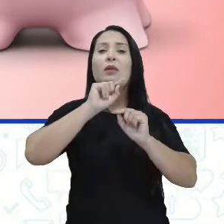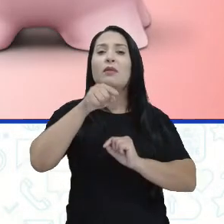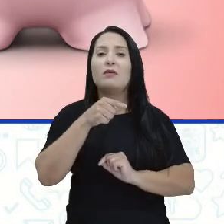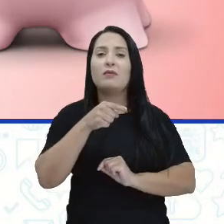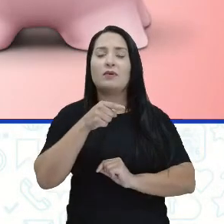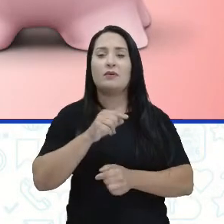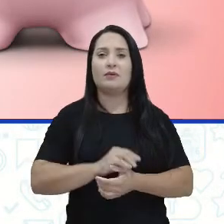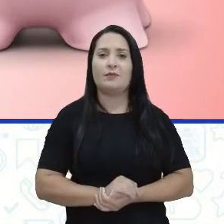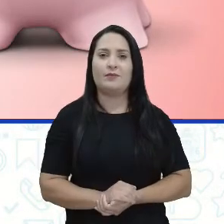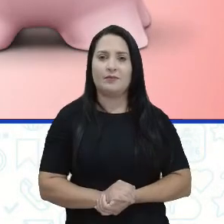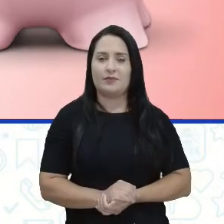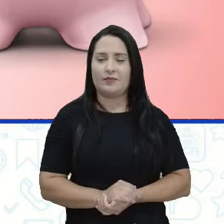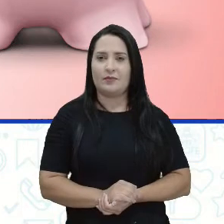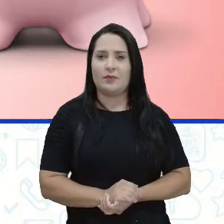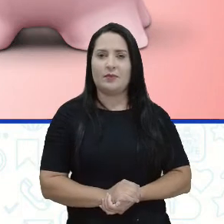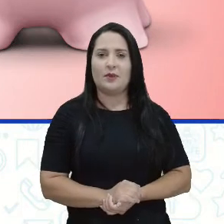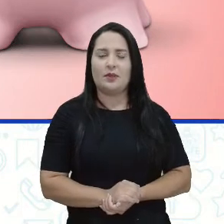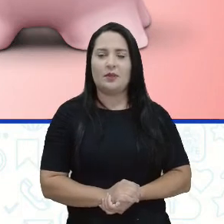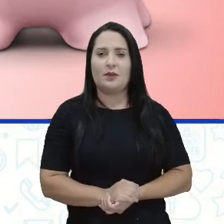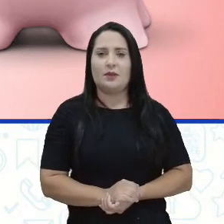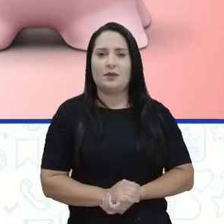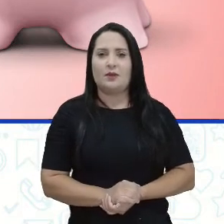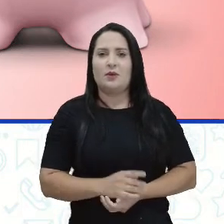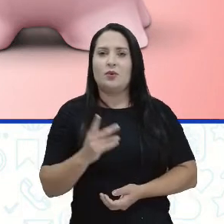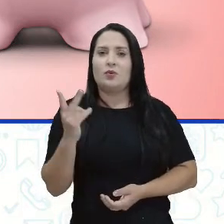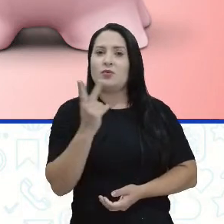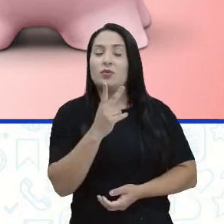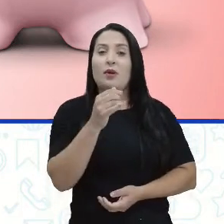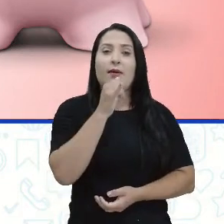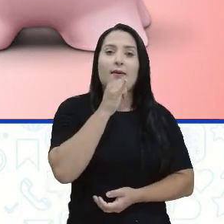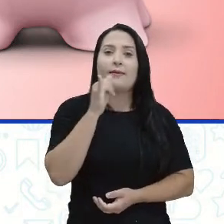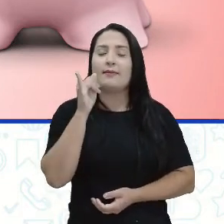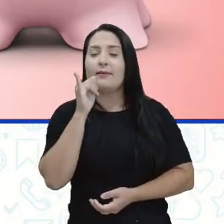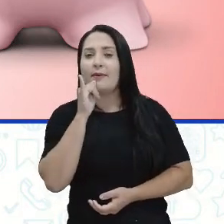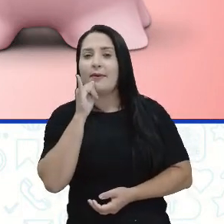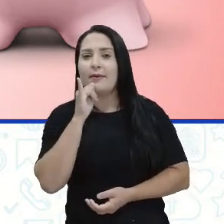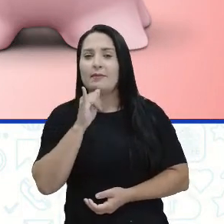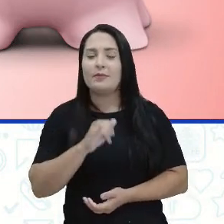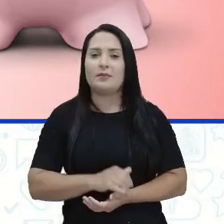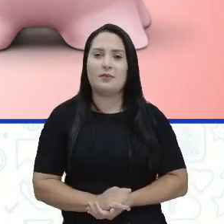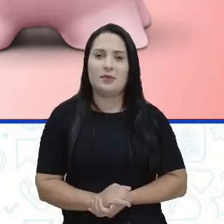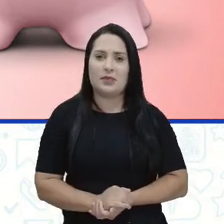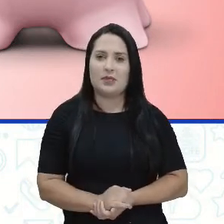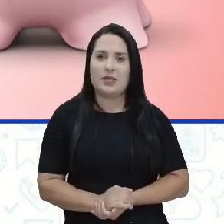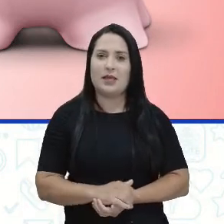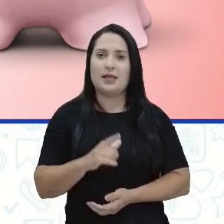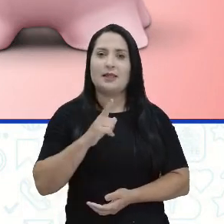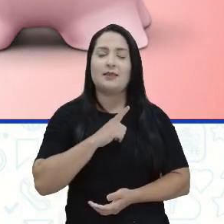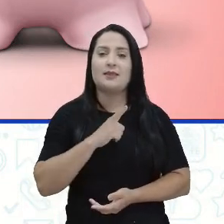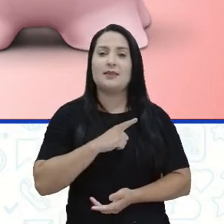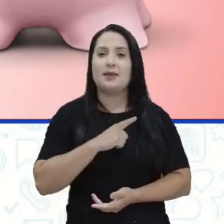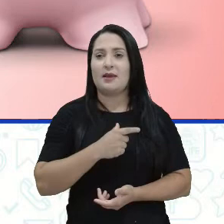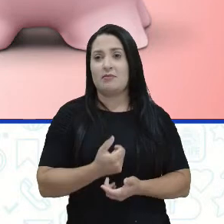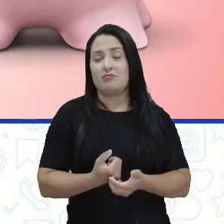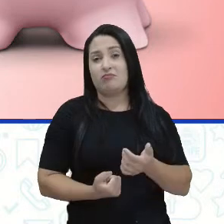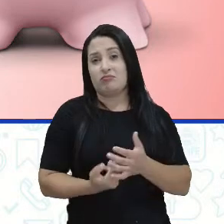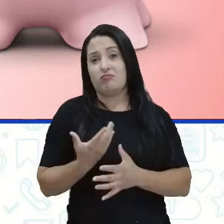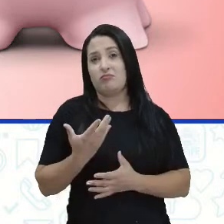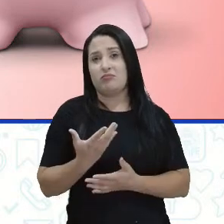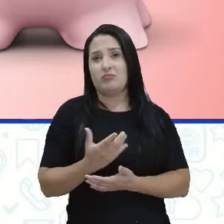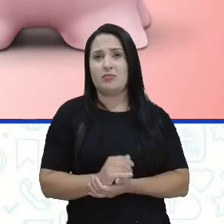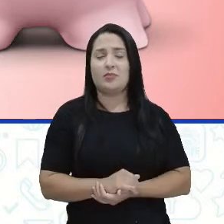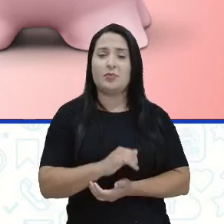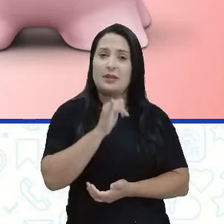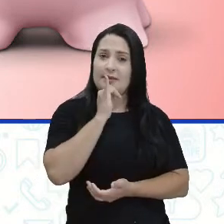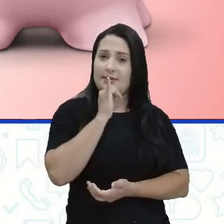Por quê? Em todos eles, nos dois exemplos, a vírgula determinou sua razão de existir. Por quê?